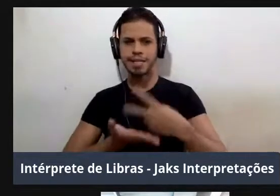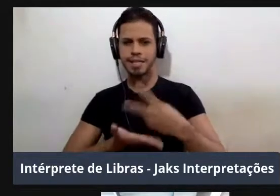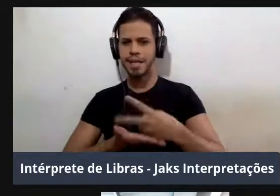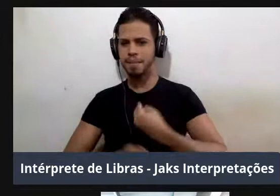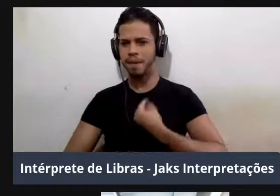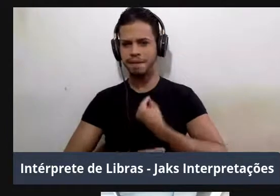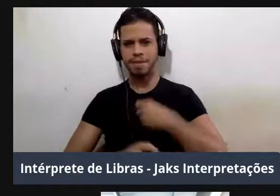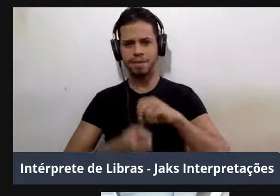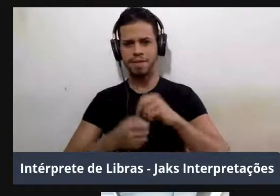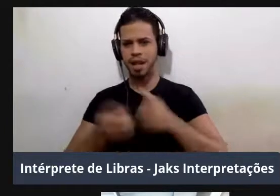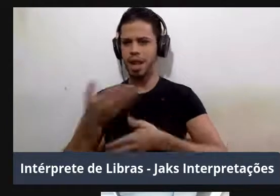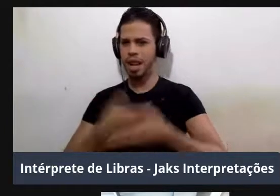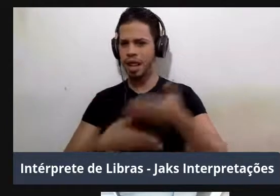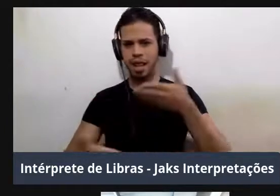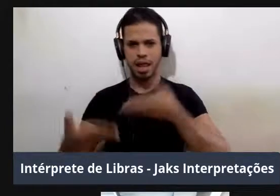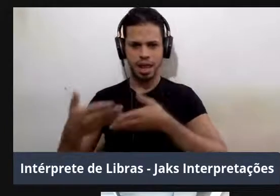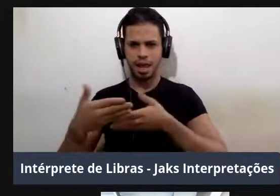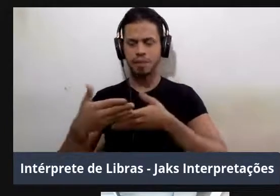parto, e como